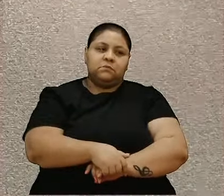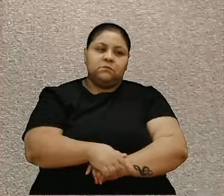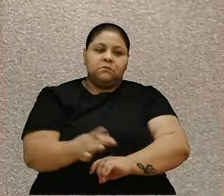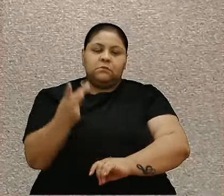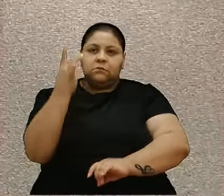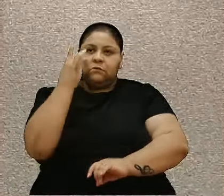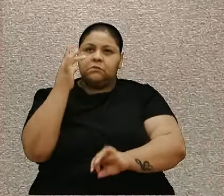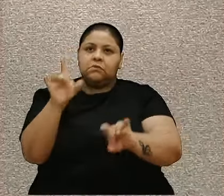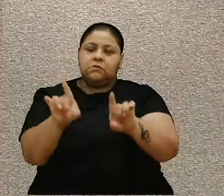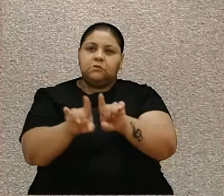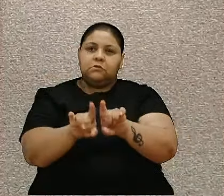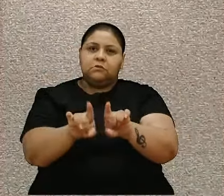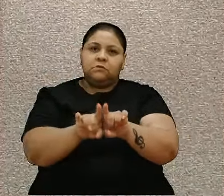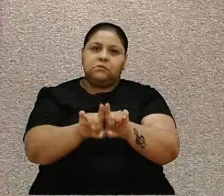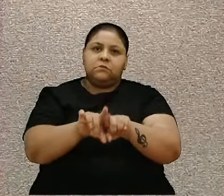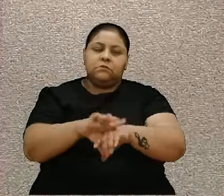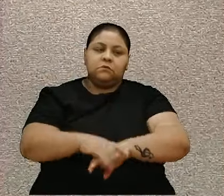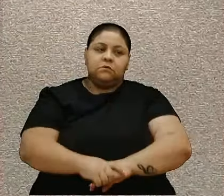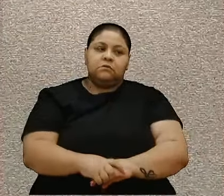na Câmara de Vereadores.